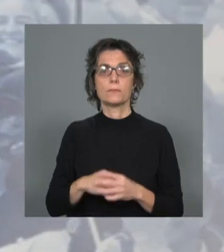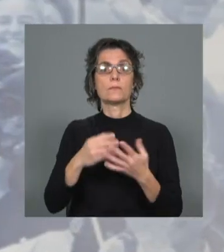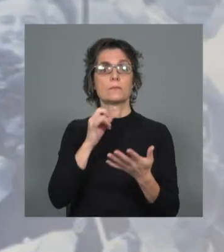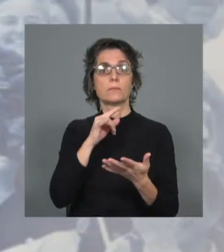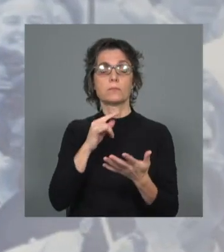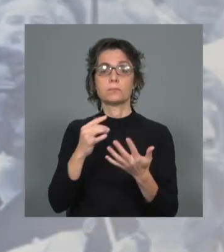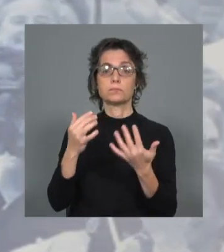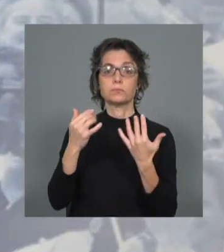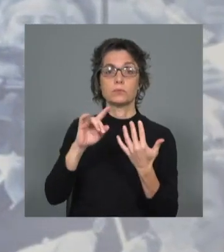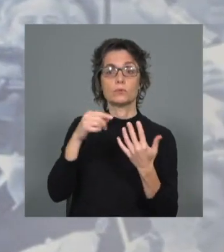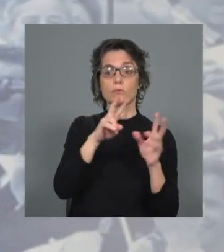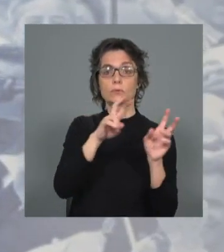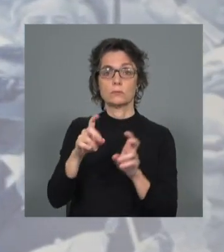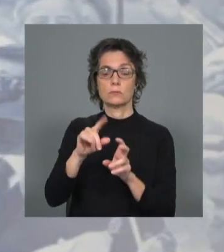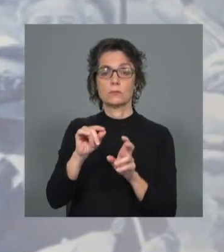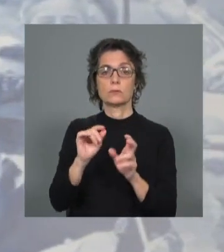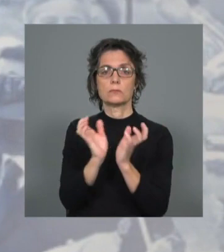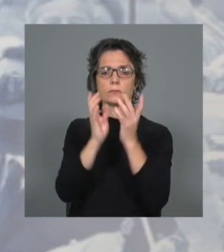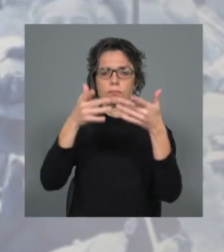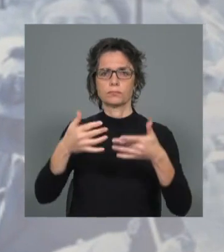Acompanhe estes e outros temas no portal de informação